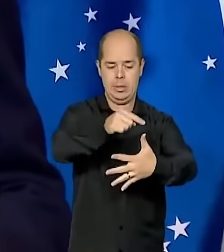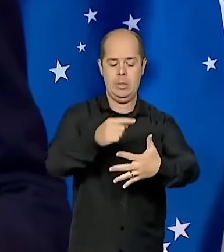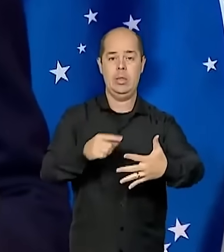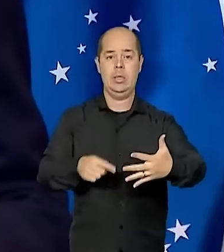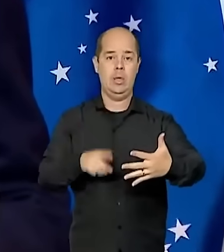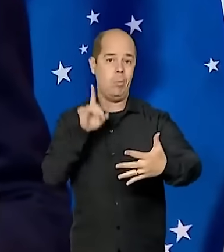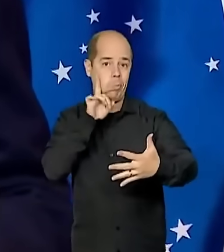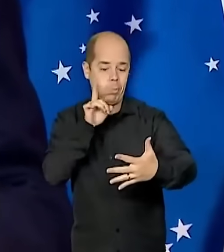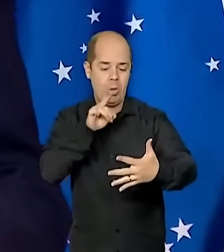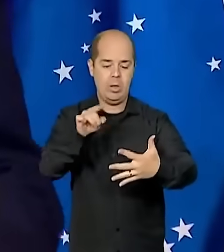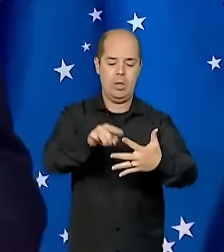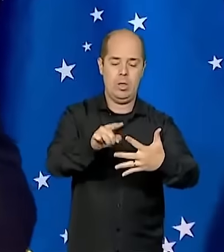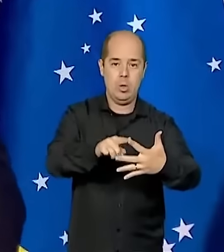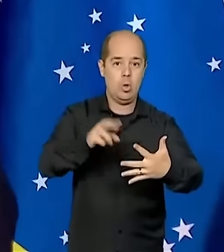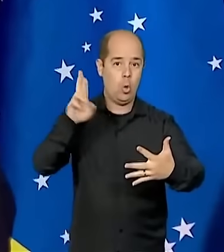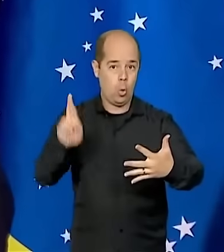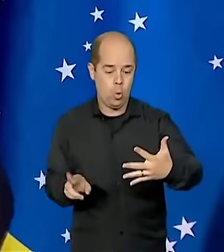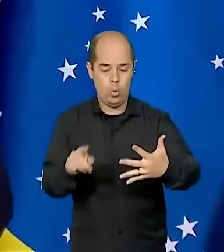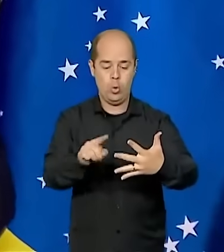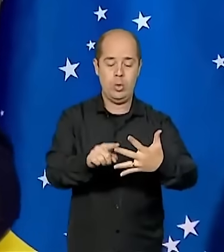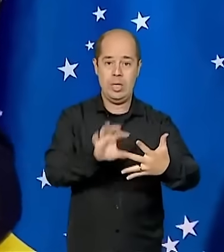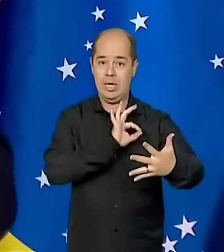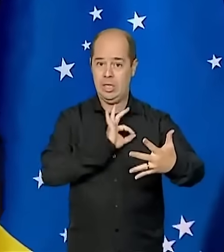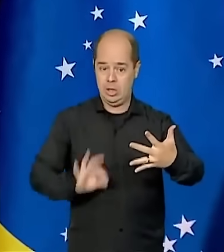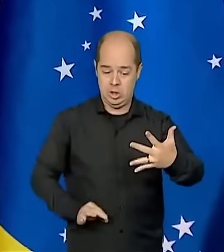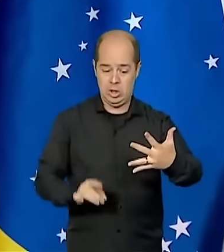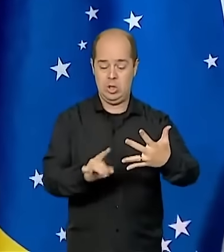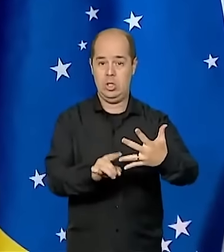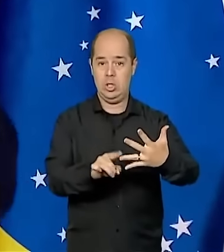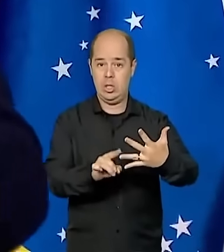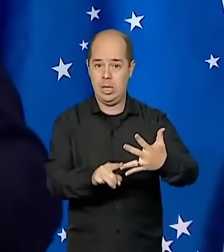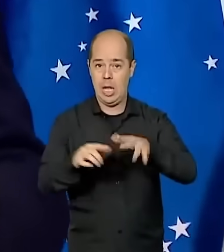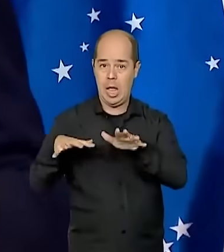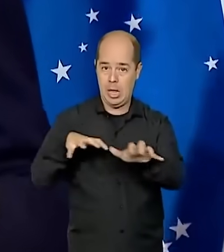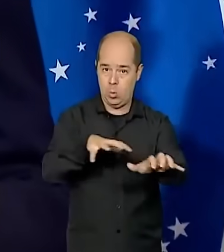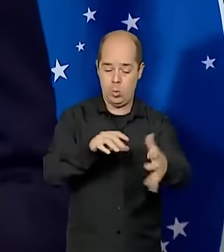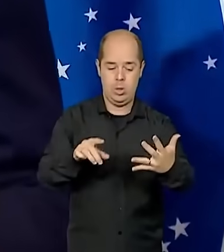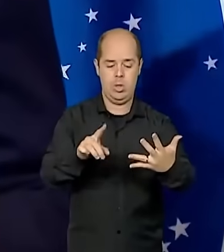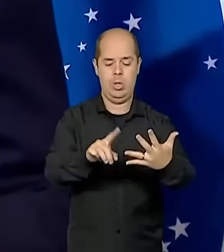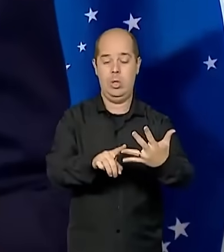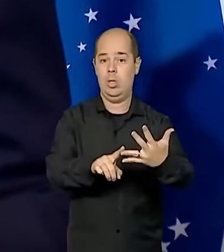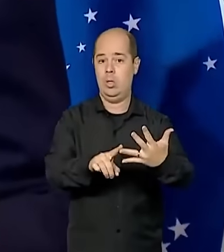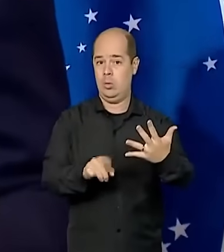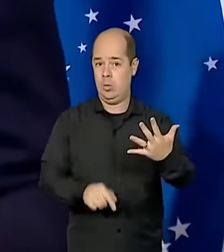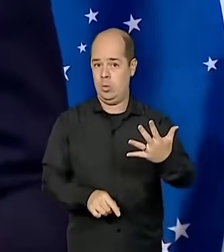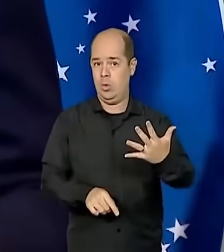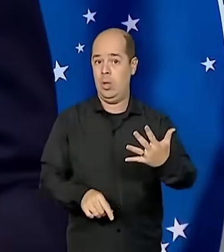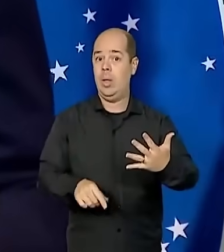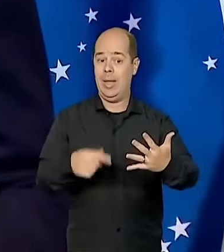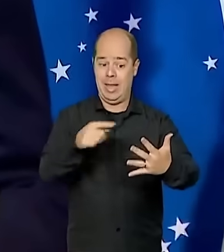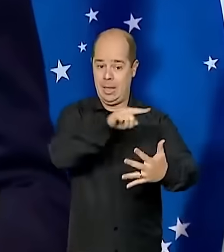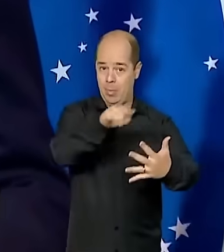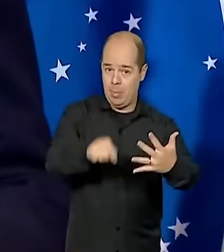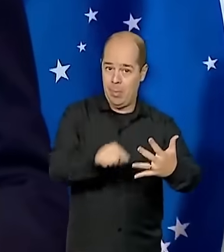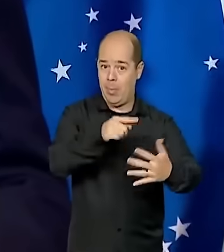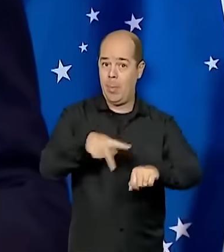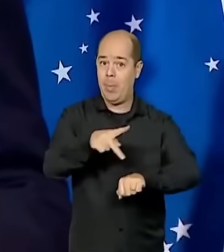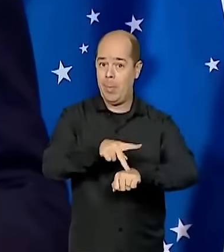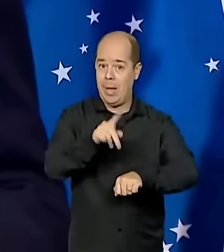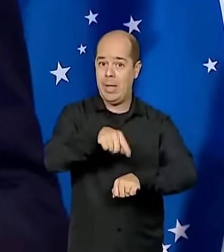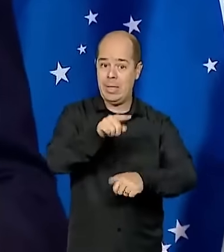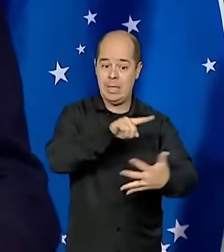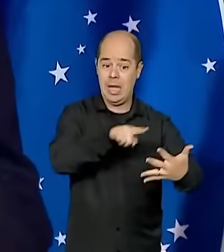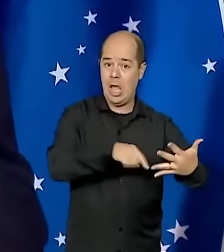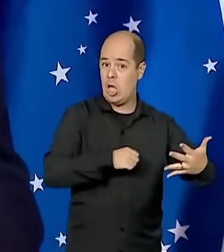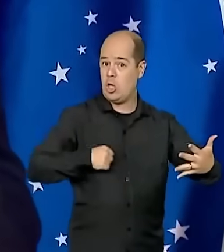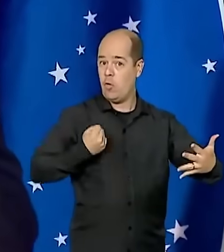China, França e Reino Unido. E esses países deveriam zelar para manter a paz no mundo.